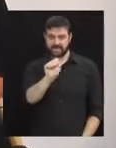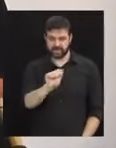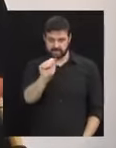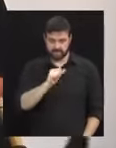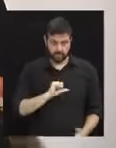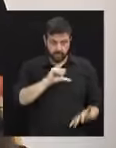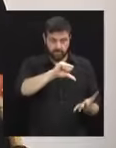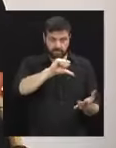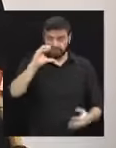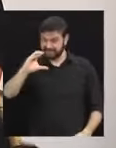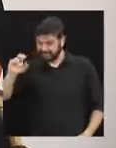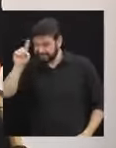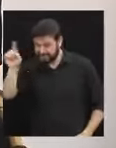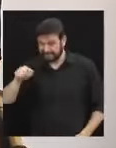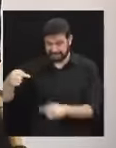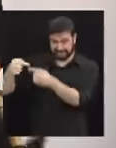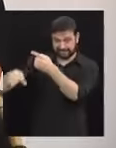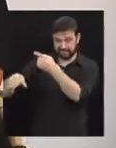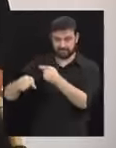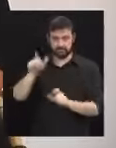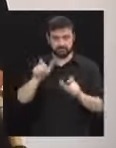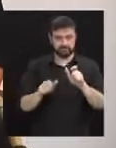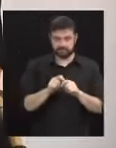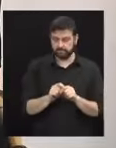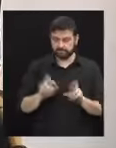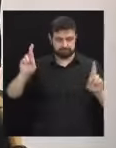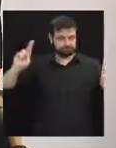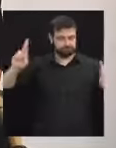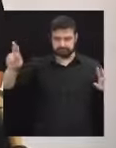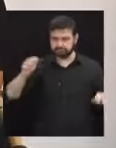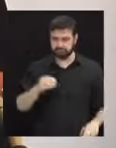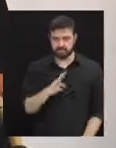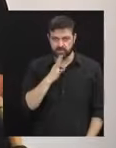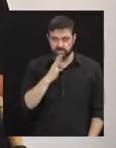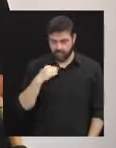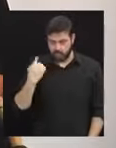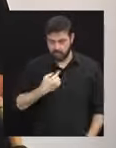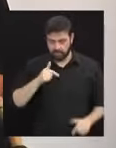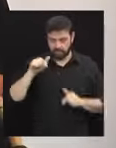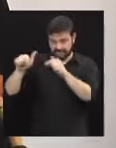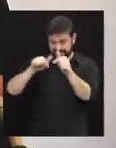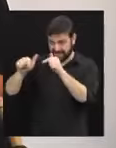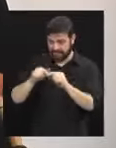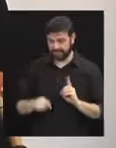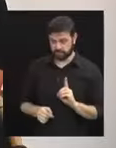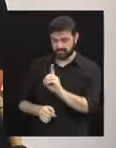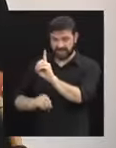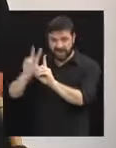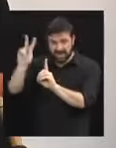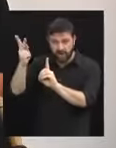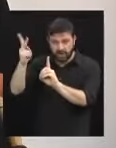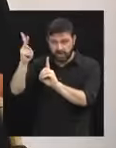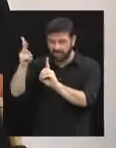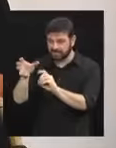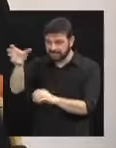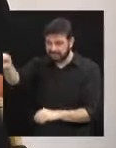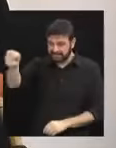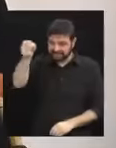centro de zoonose não é para isso, mas as pessoas também não sabem essa diferença. Então, o nosso trabalho lá em Hortolândia